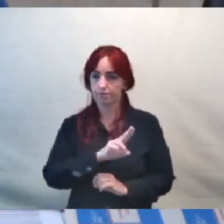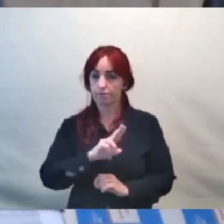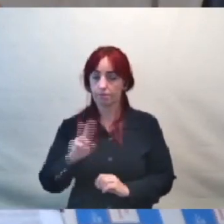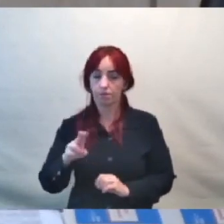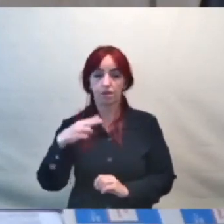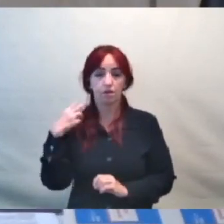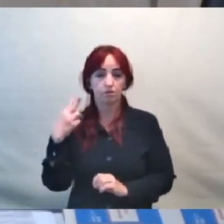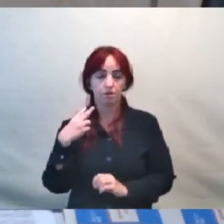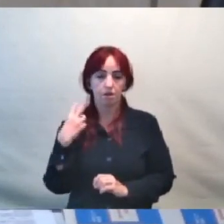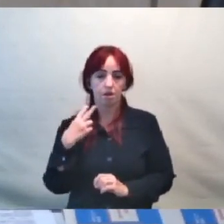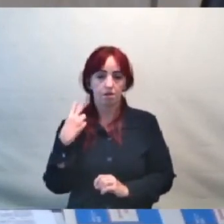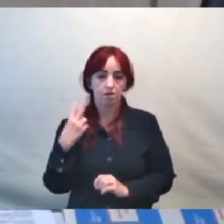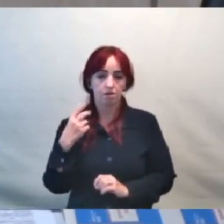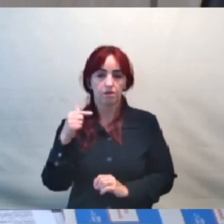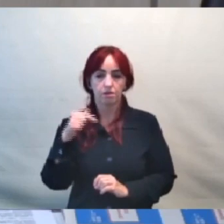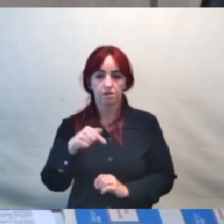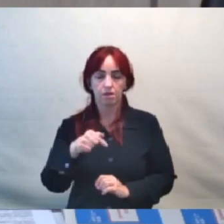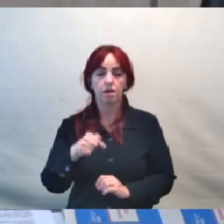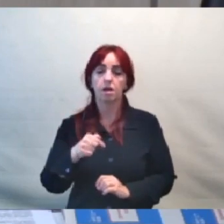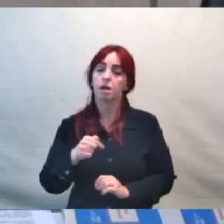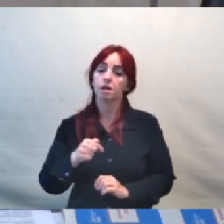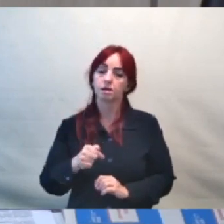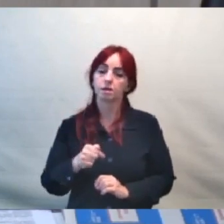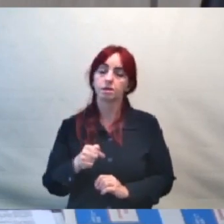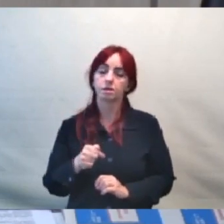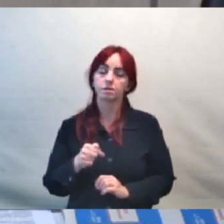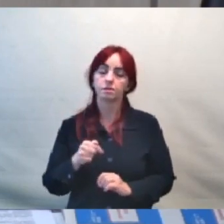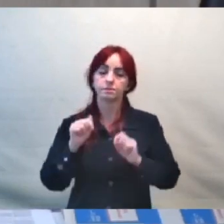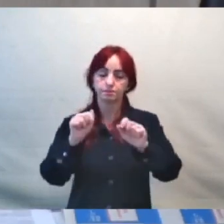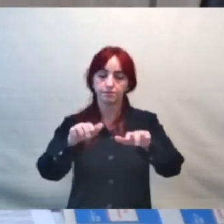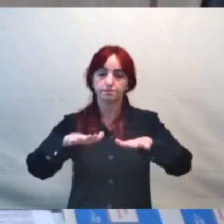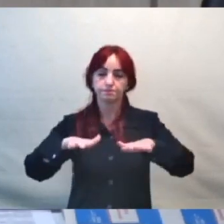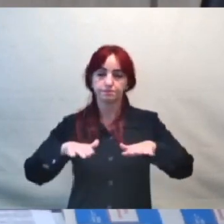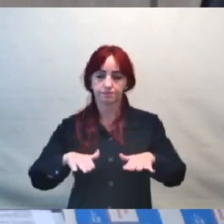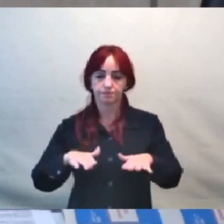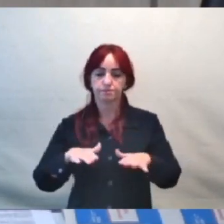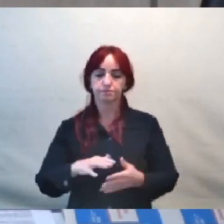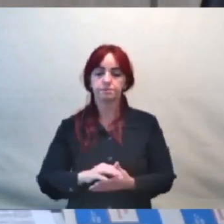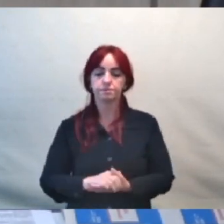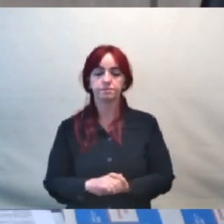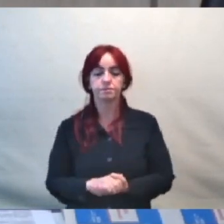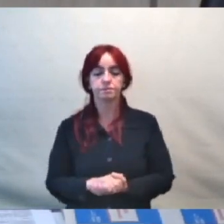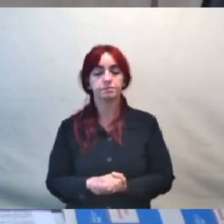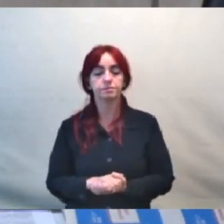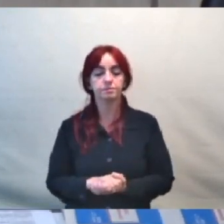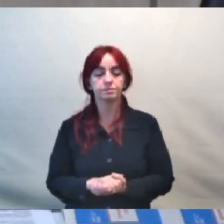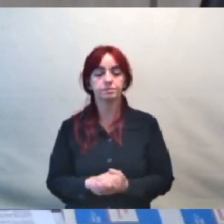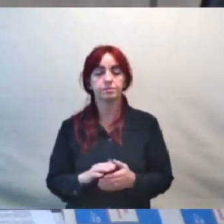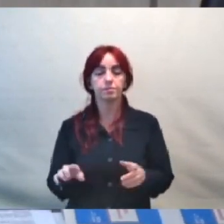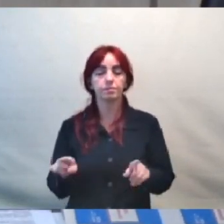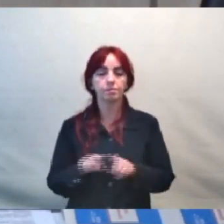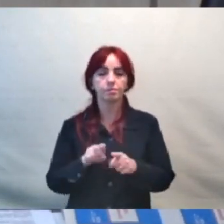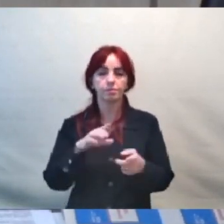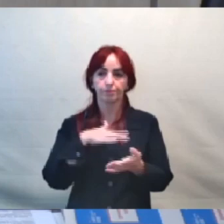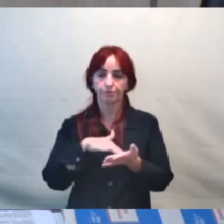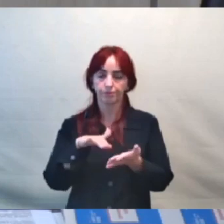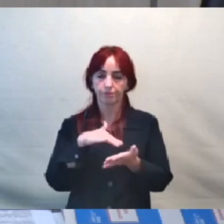vereadores, aqui conduzindo essa audiência pública, o secretário, né,